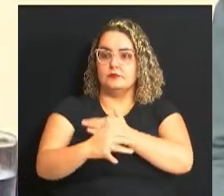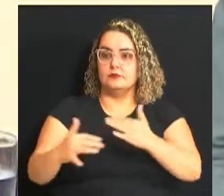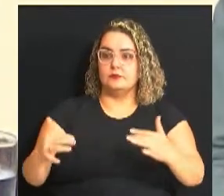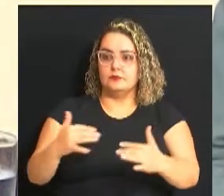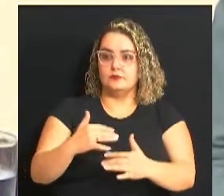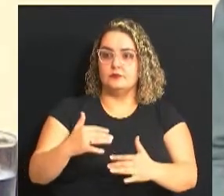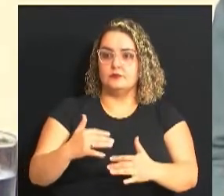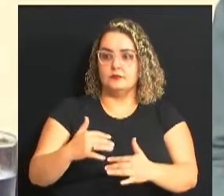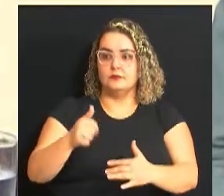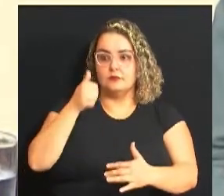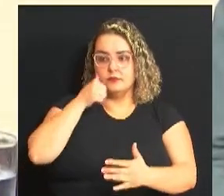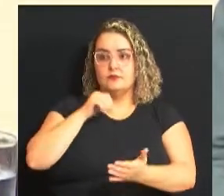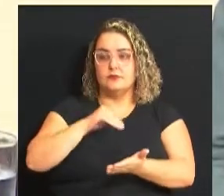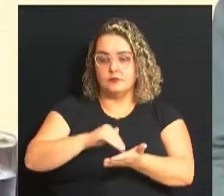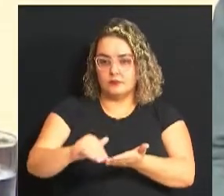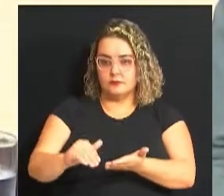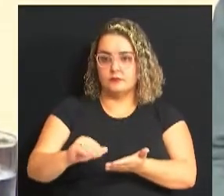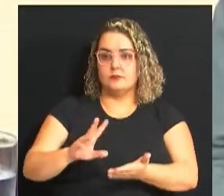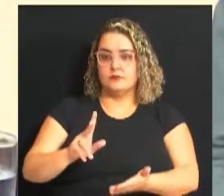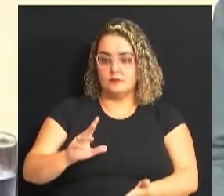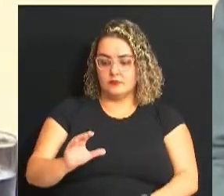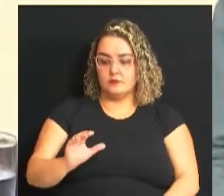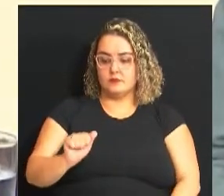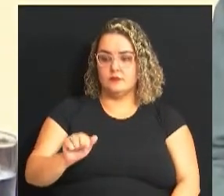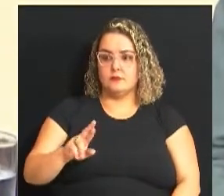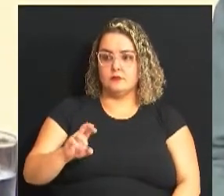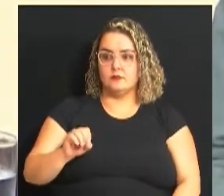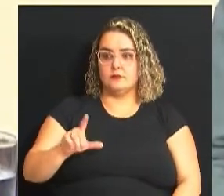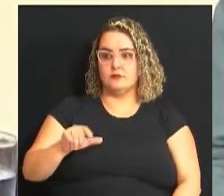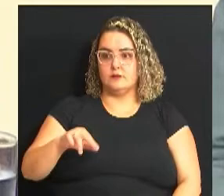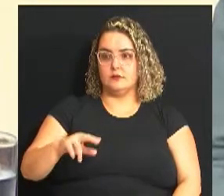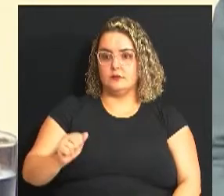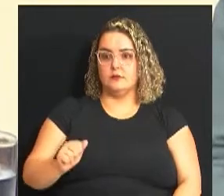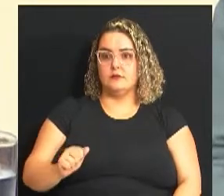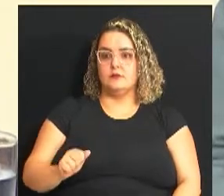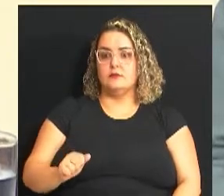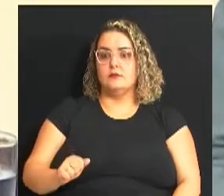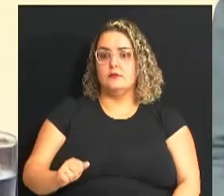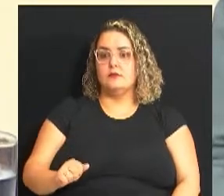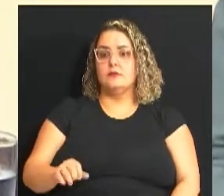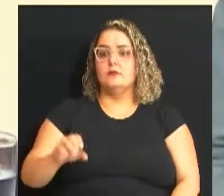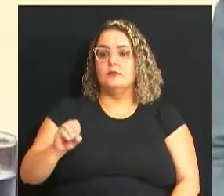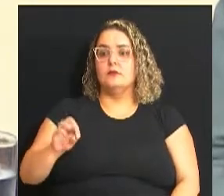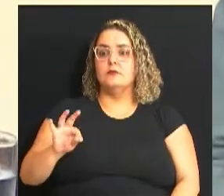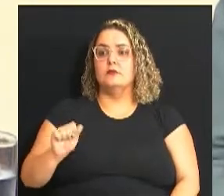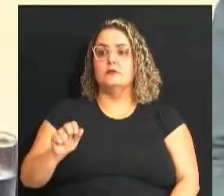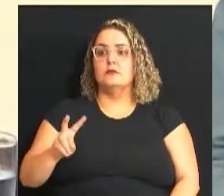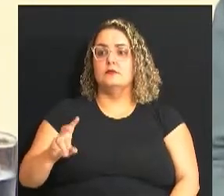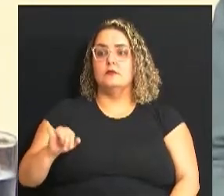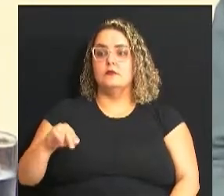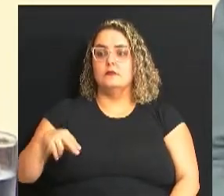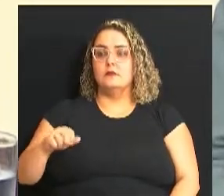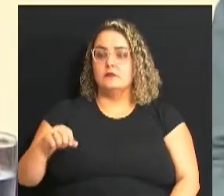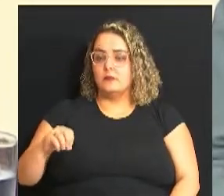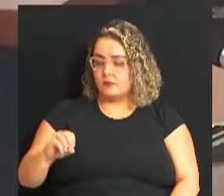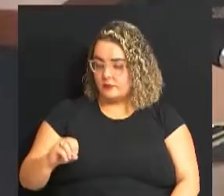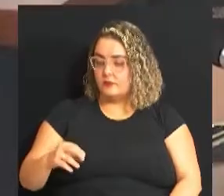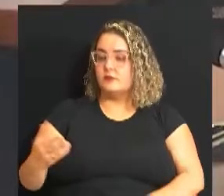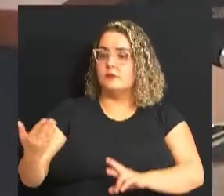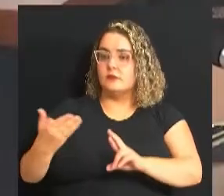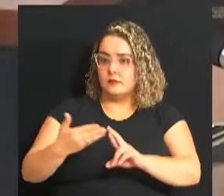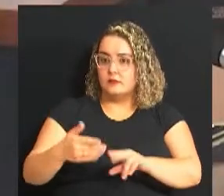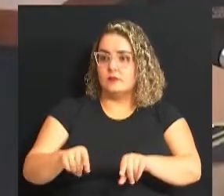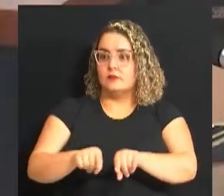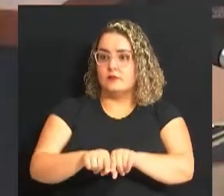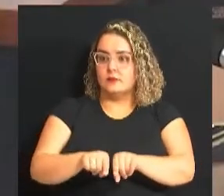nossa secretária Carolina Baracá, e o Rafael Taviano, que é assessor da Secretaria Municipal de Justiça, representando